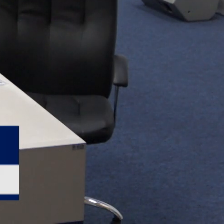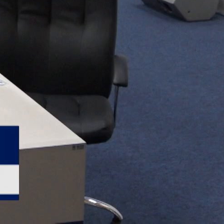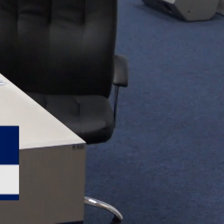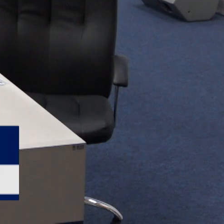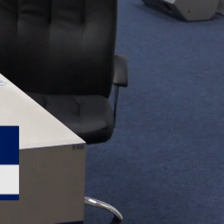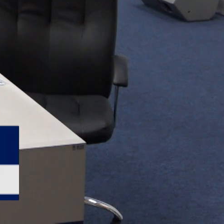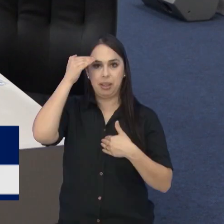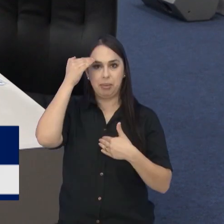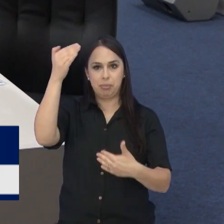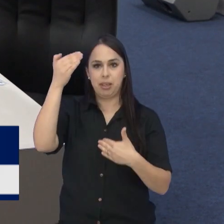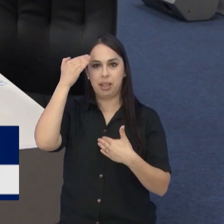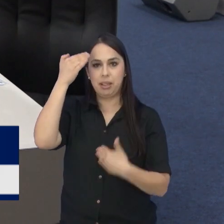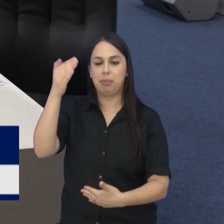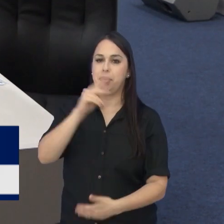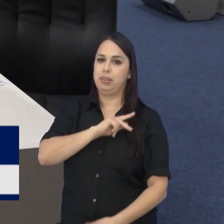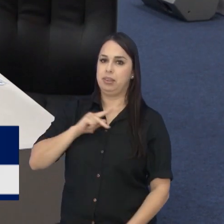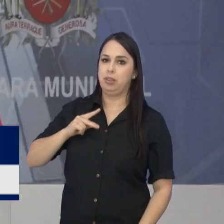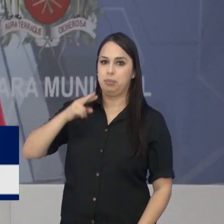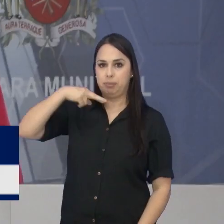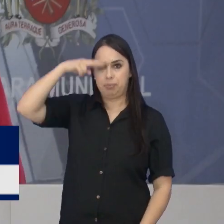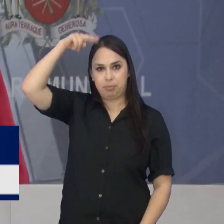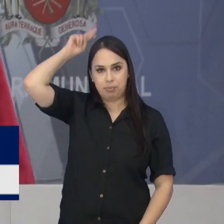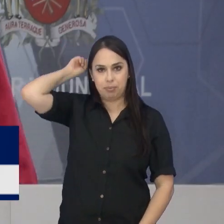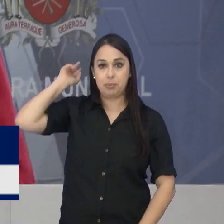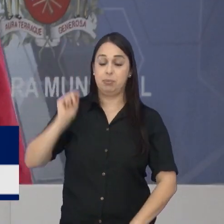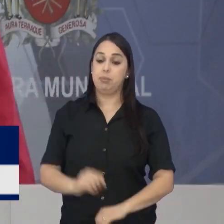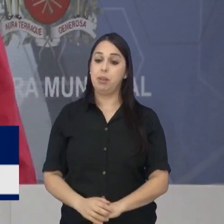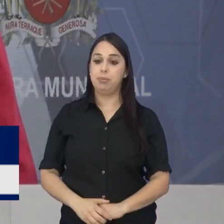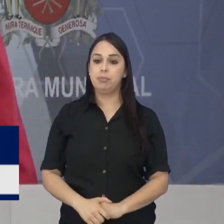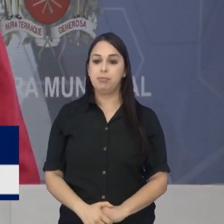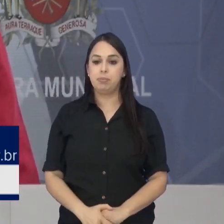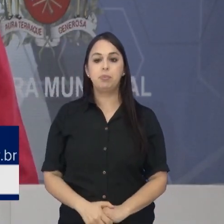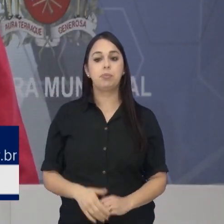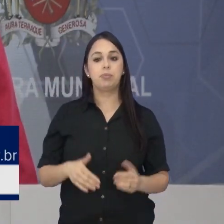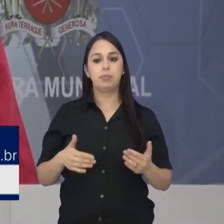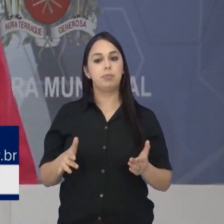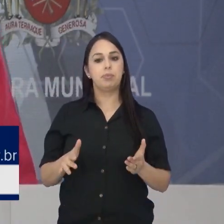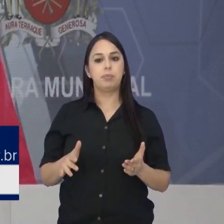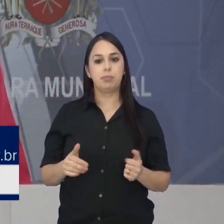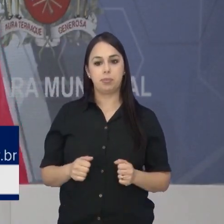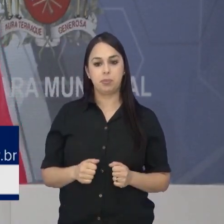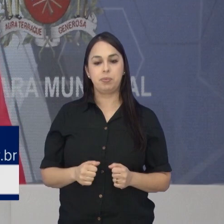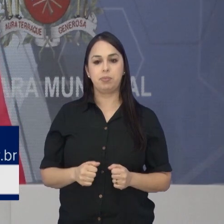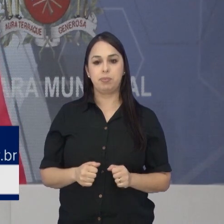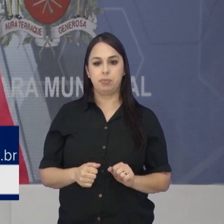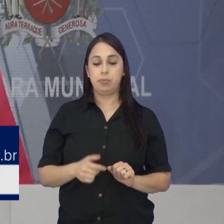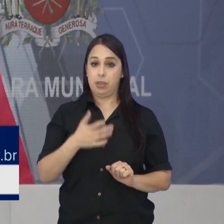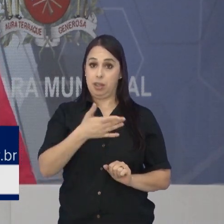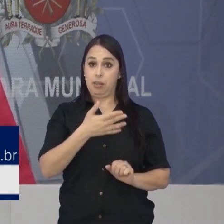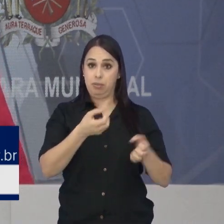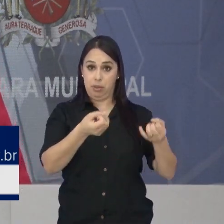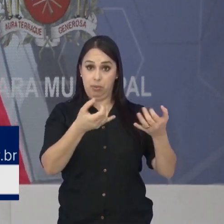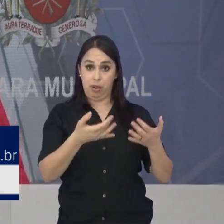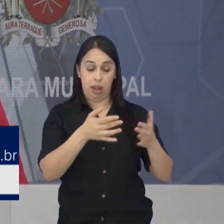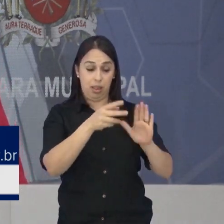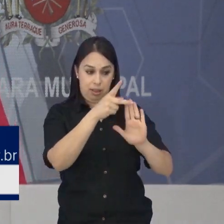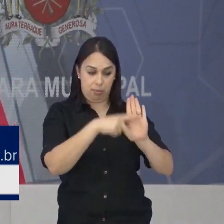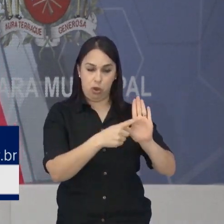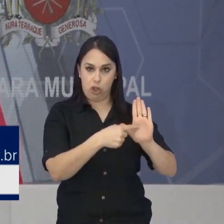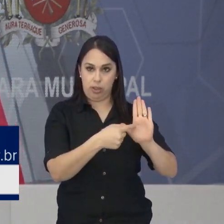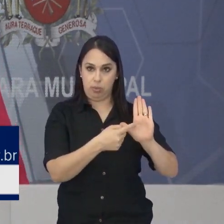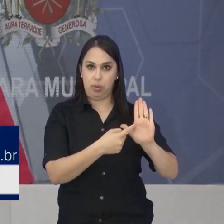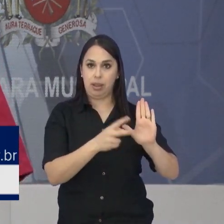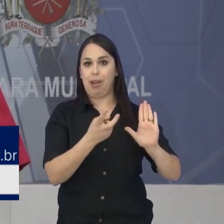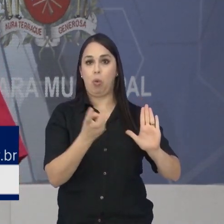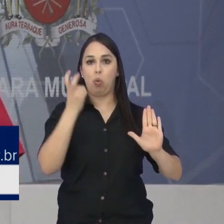Obrigado, presidente Robertinho. Bom, a respeito desse projeto, a